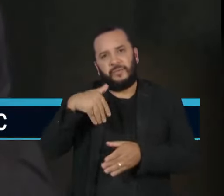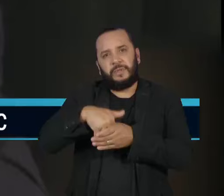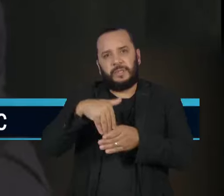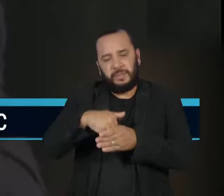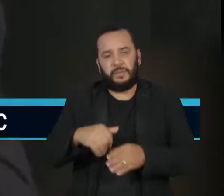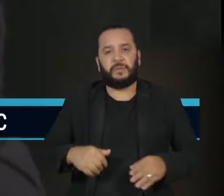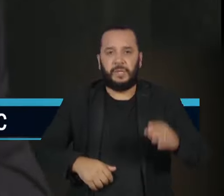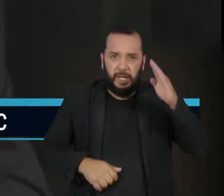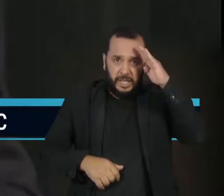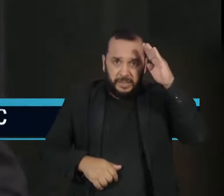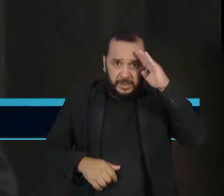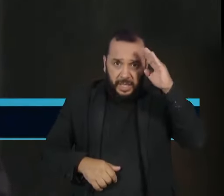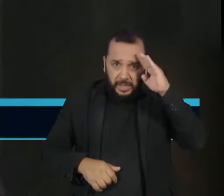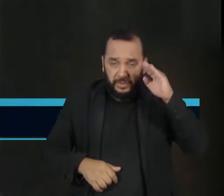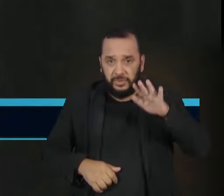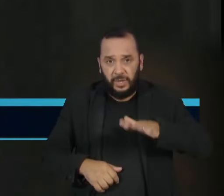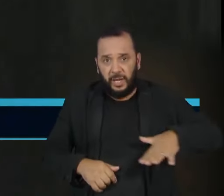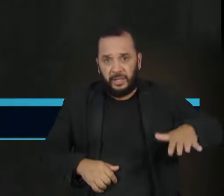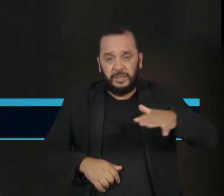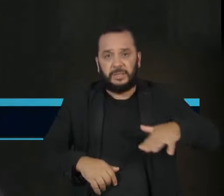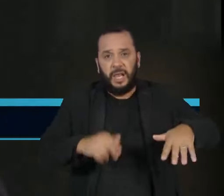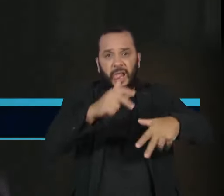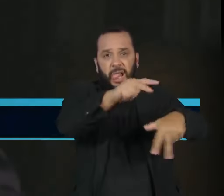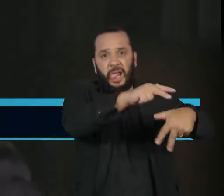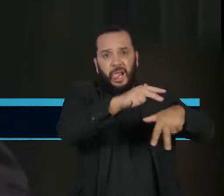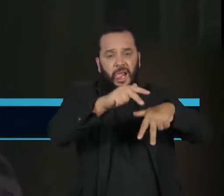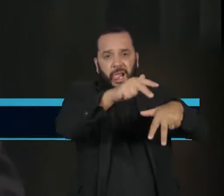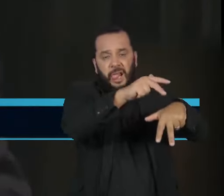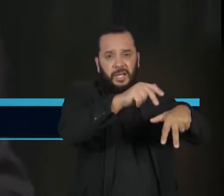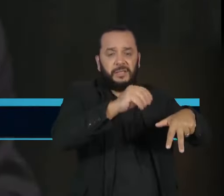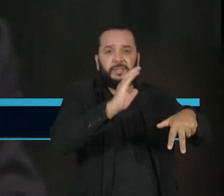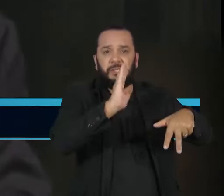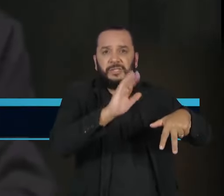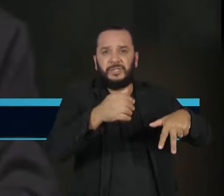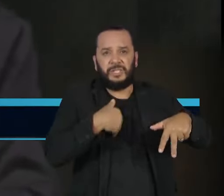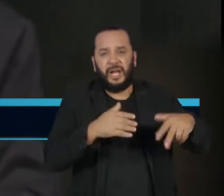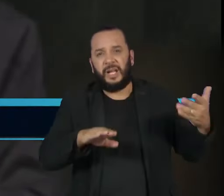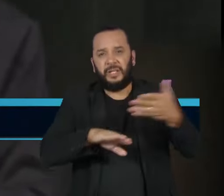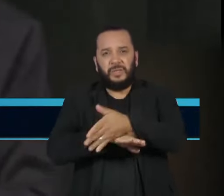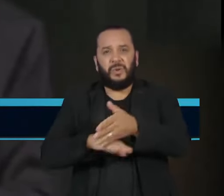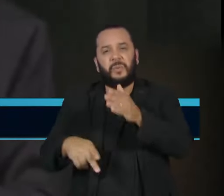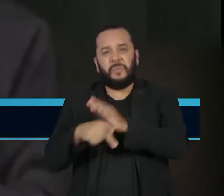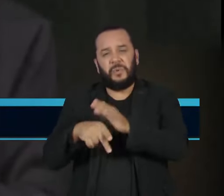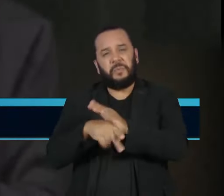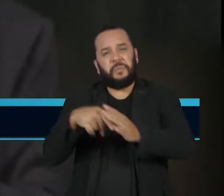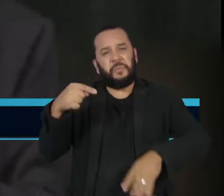e arremessados na política por mais lideranças, fizeram um papelão no TSE,